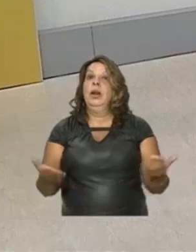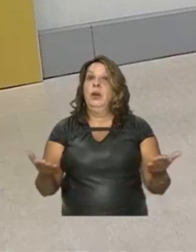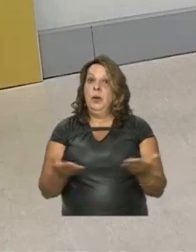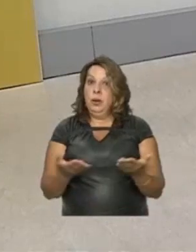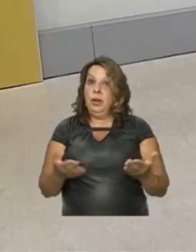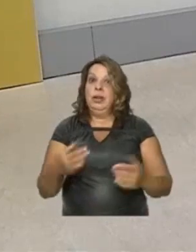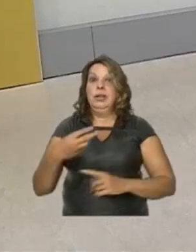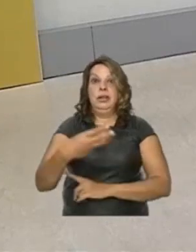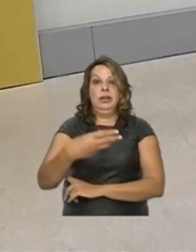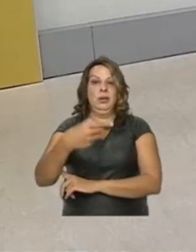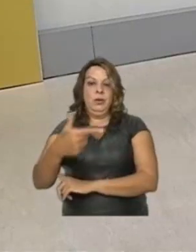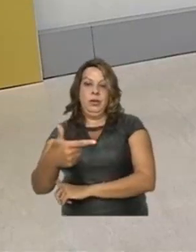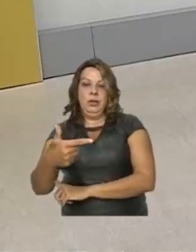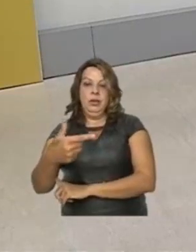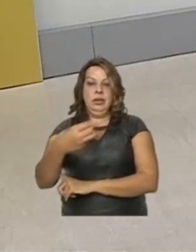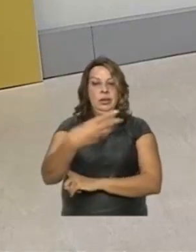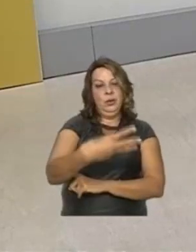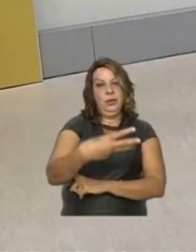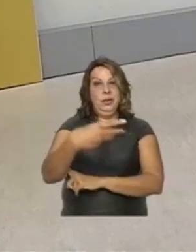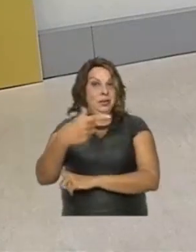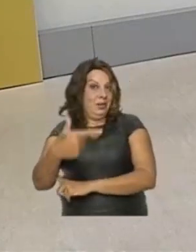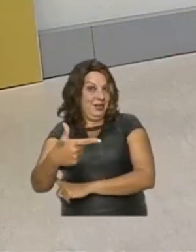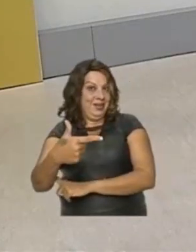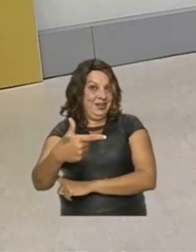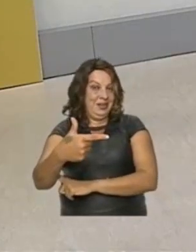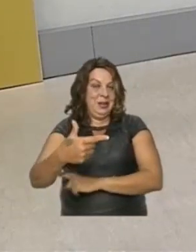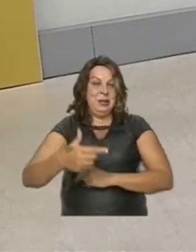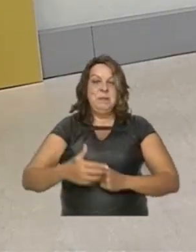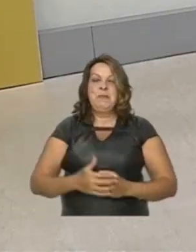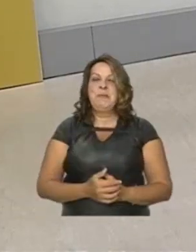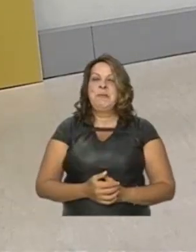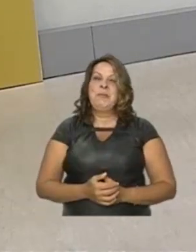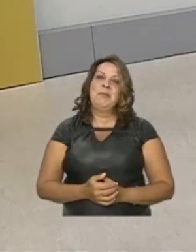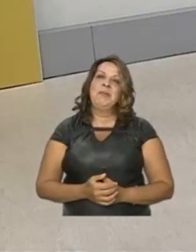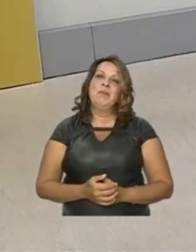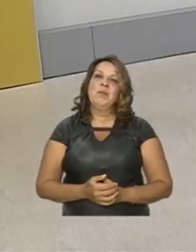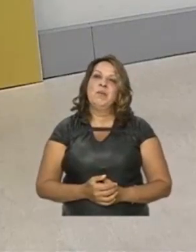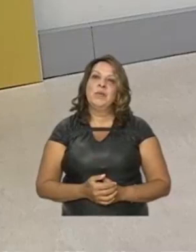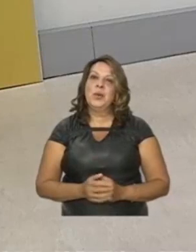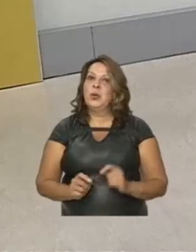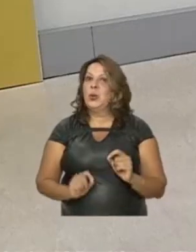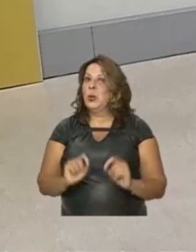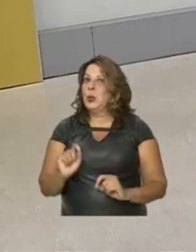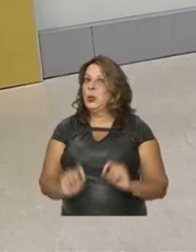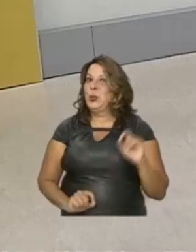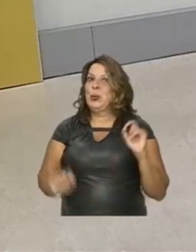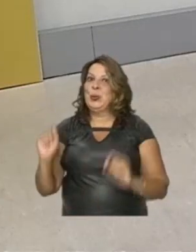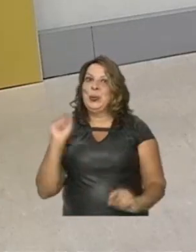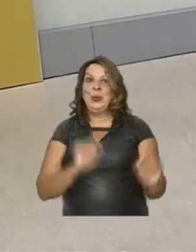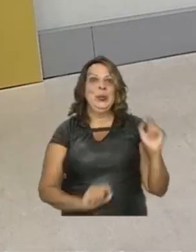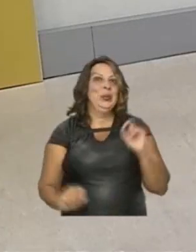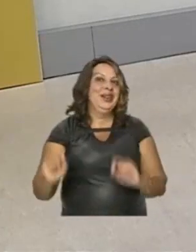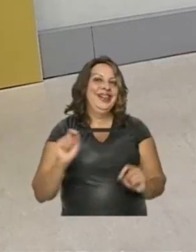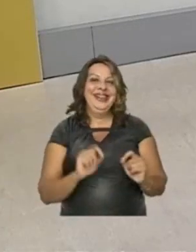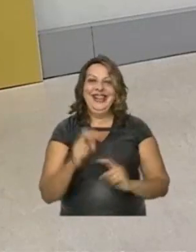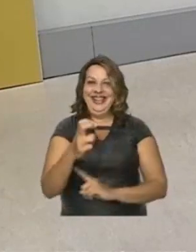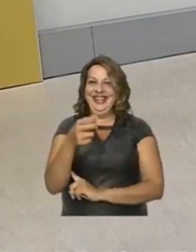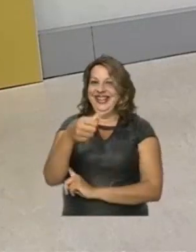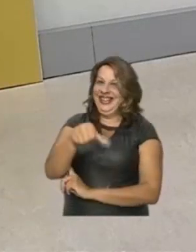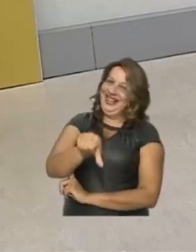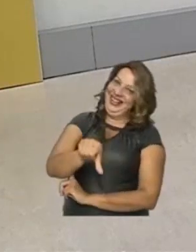de 32 agora, 32, 32. Que é isso, gente?